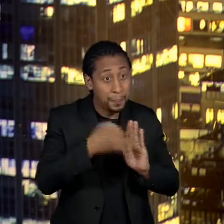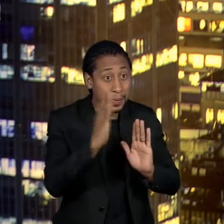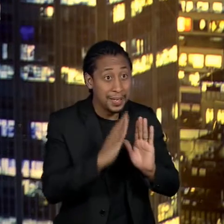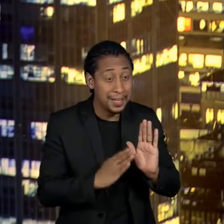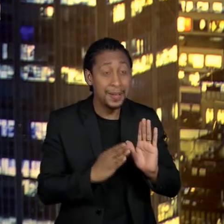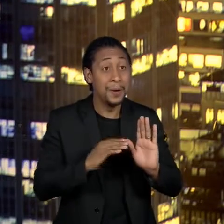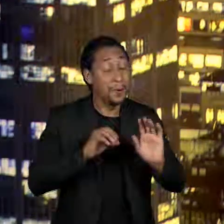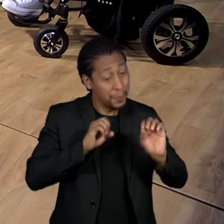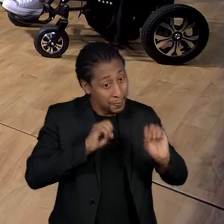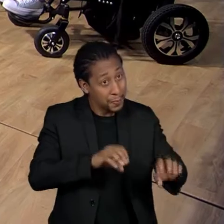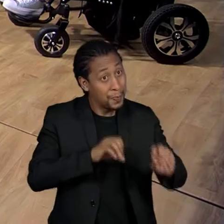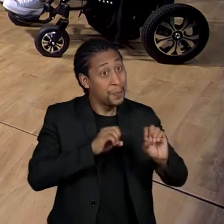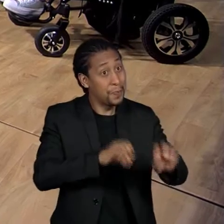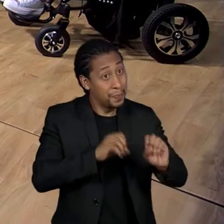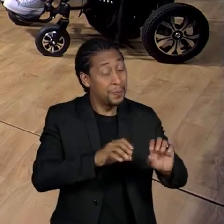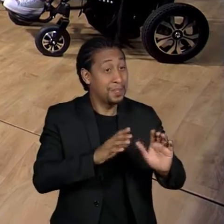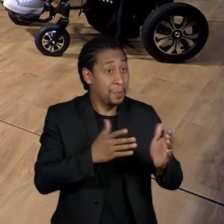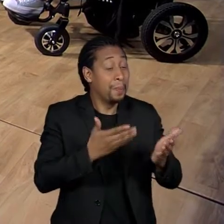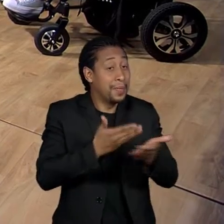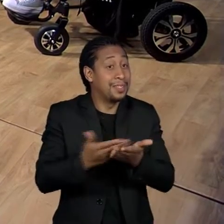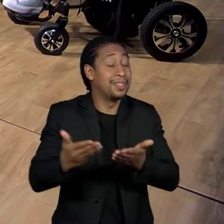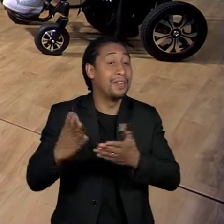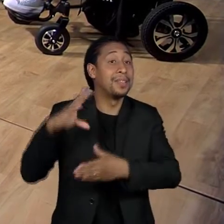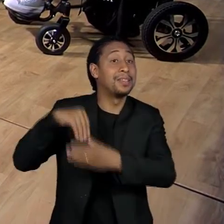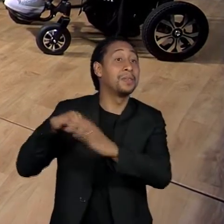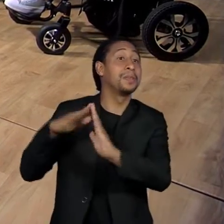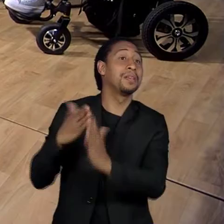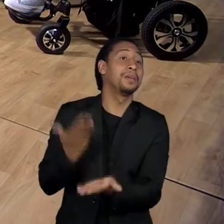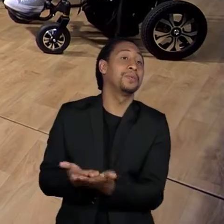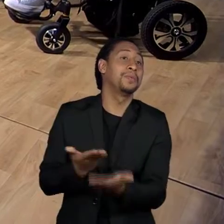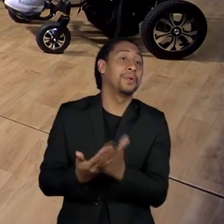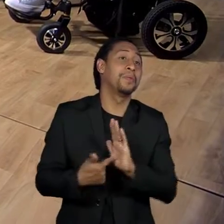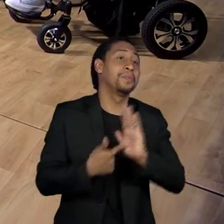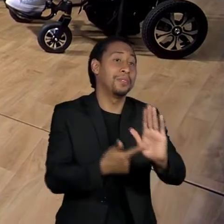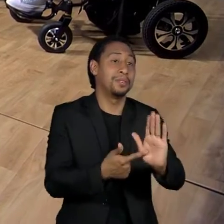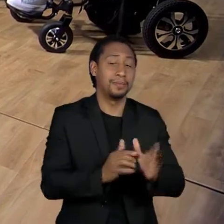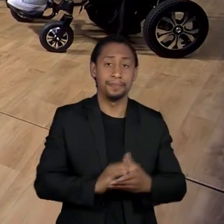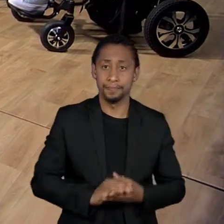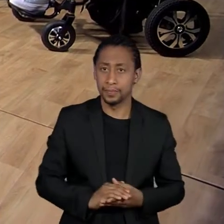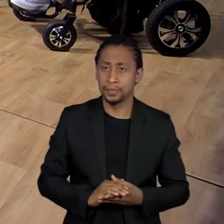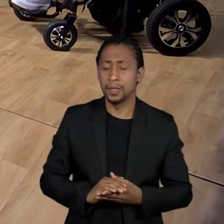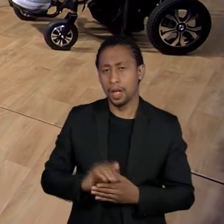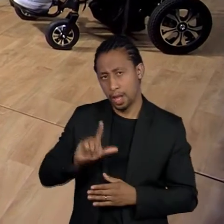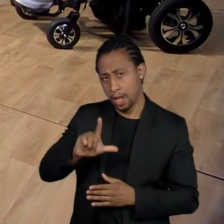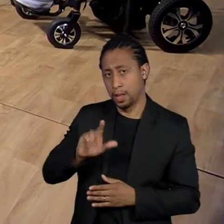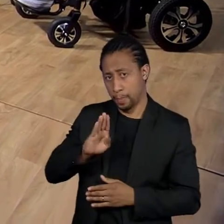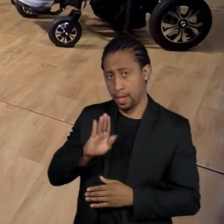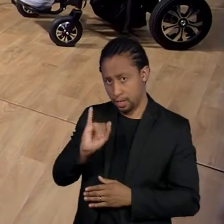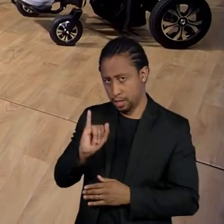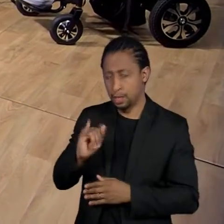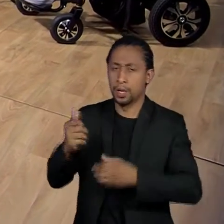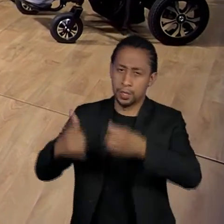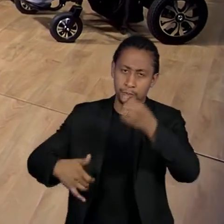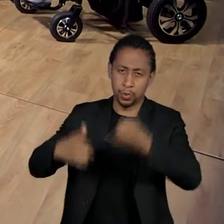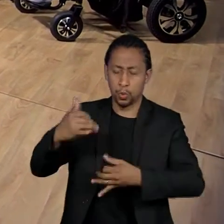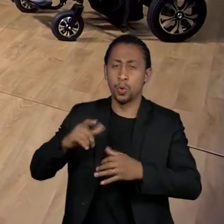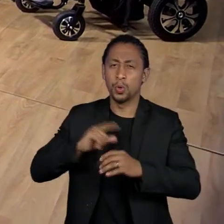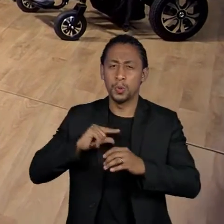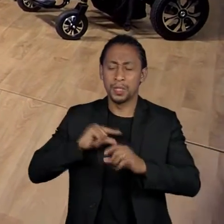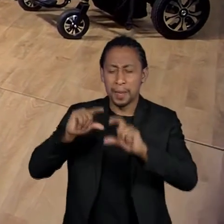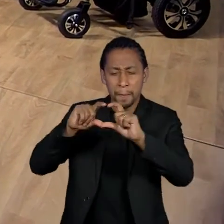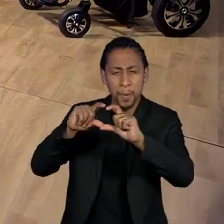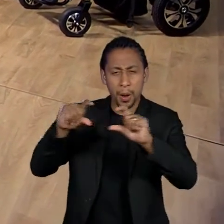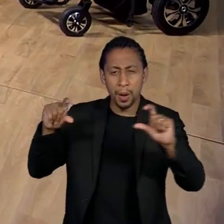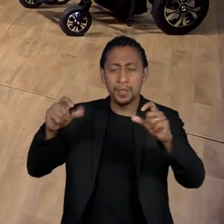começar na escola, como muitas coisas, não é? A LBI, que é essa lei que o doutor citou, ela tem um tópico que fala só sobre